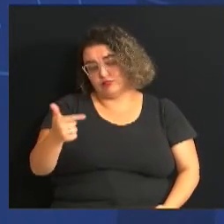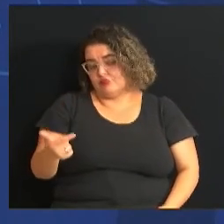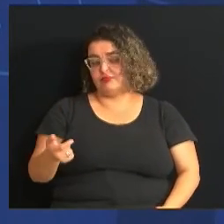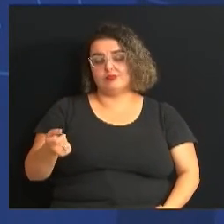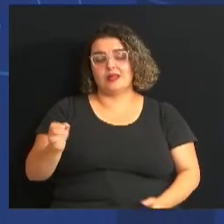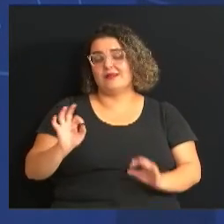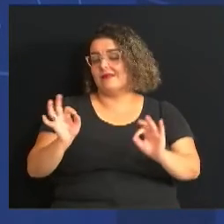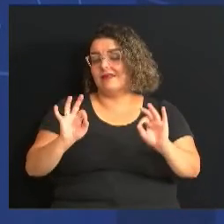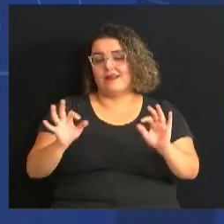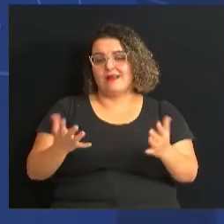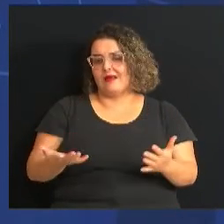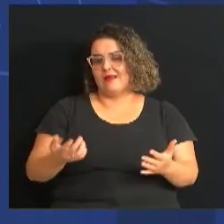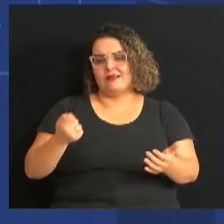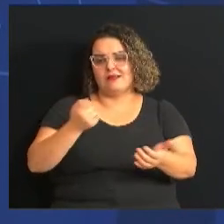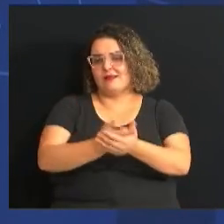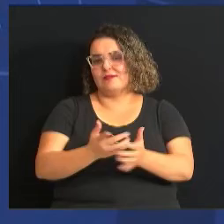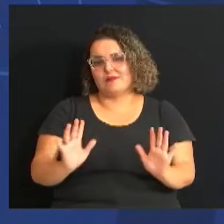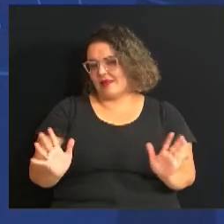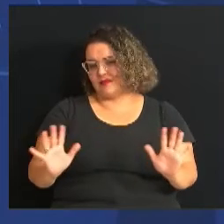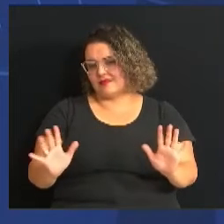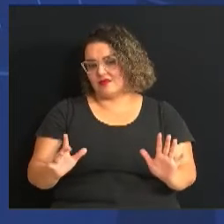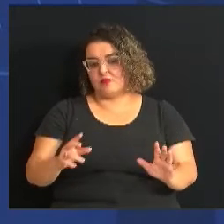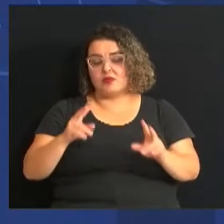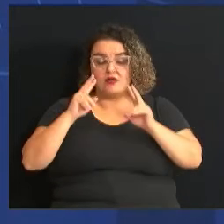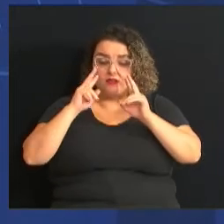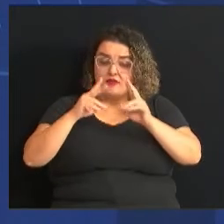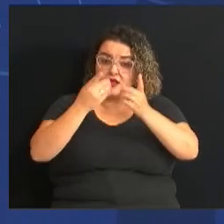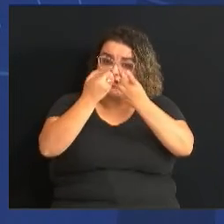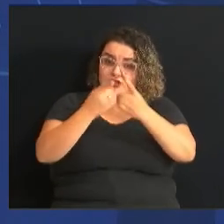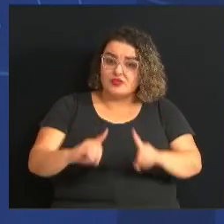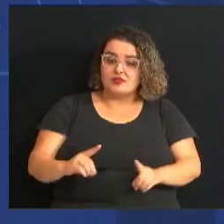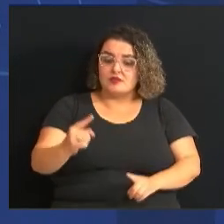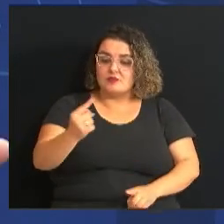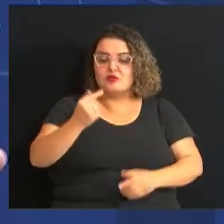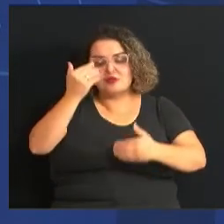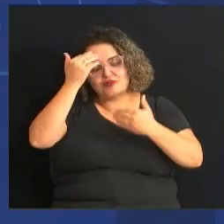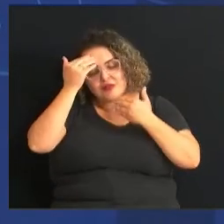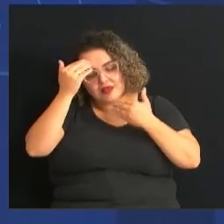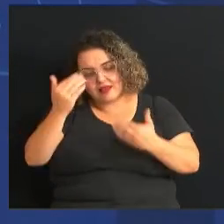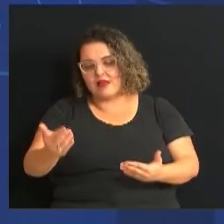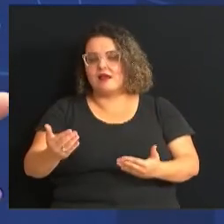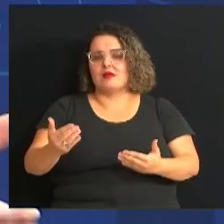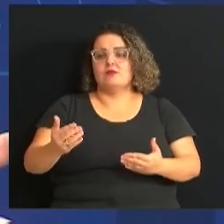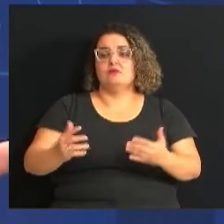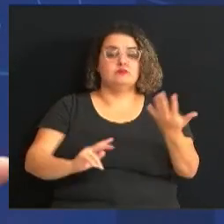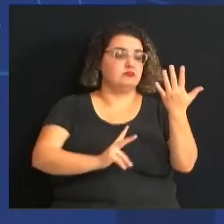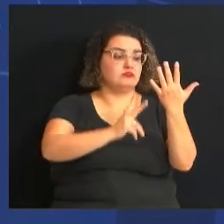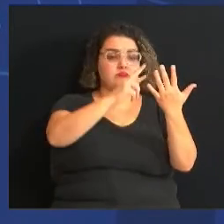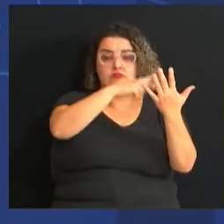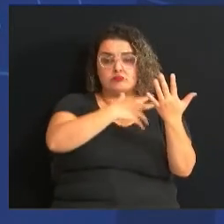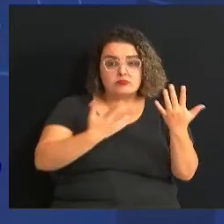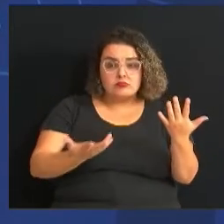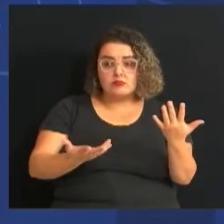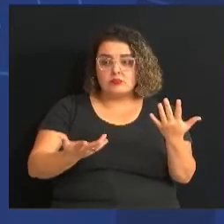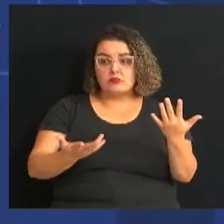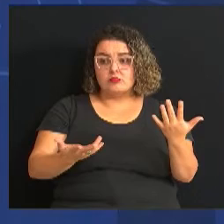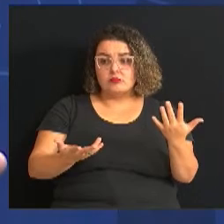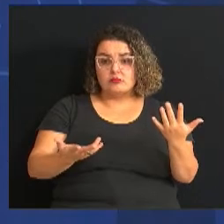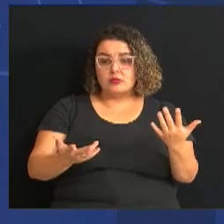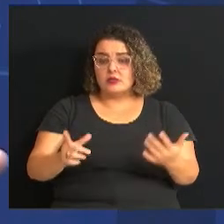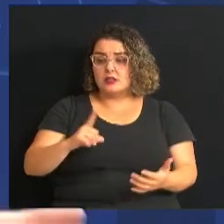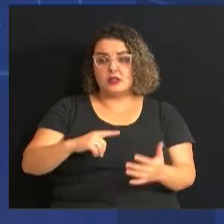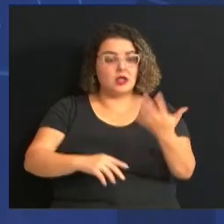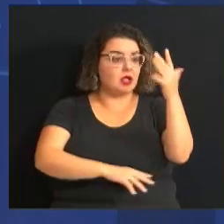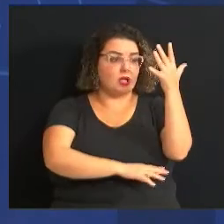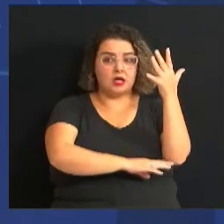você vê dignidade, você observa a pessoa te agradecendo por uma poda de árvore, mas por incrível que pareça, tem árvores que estão